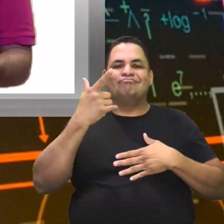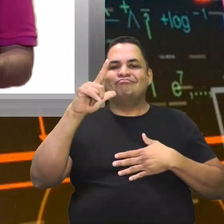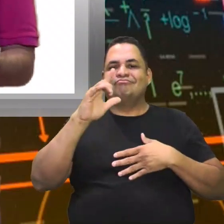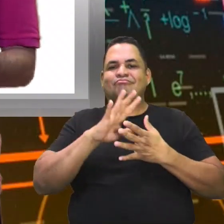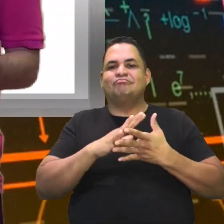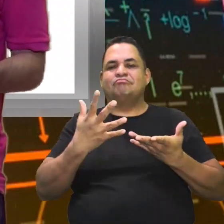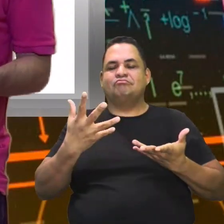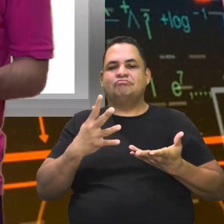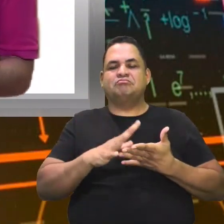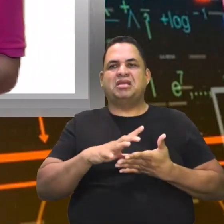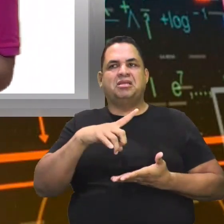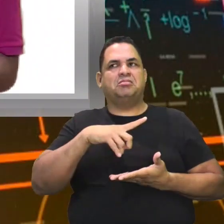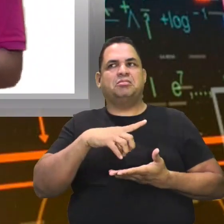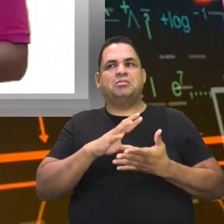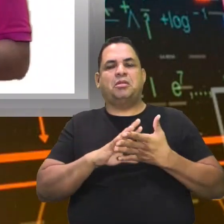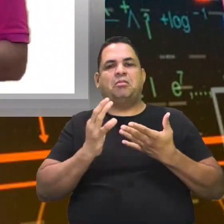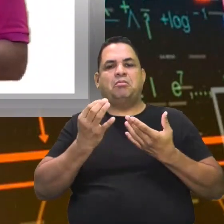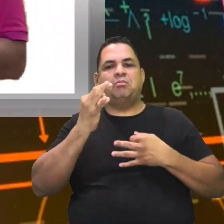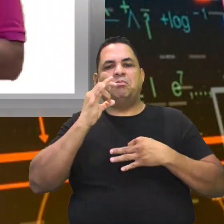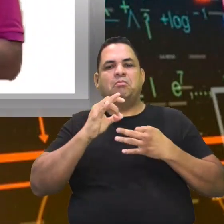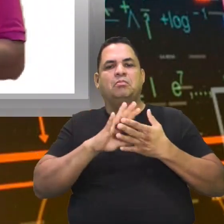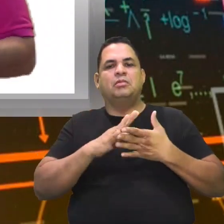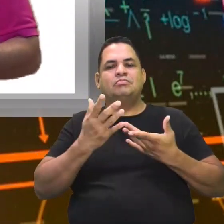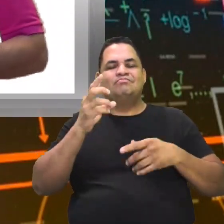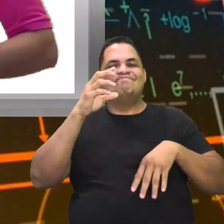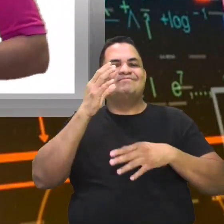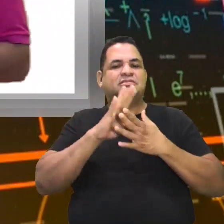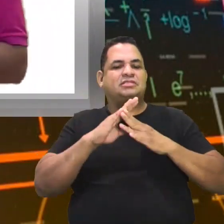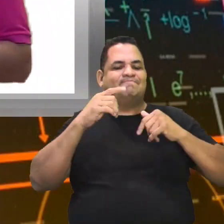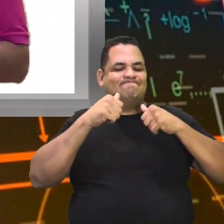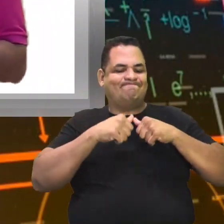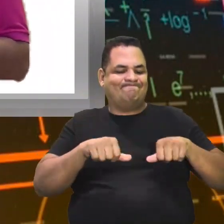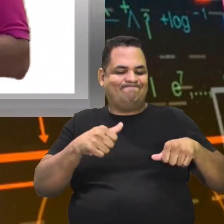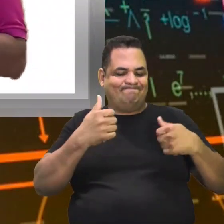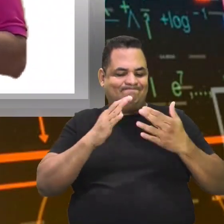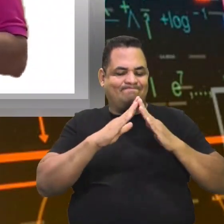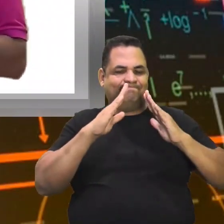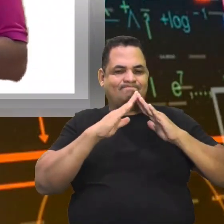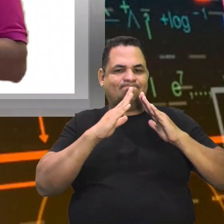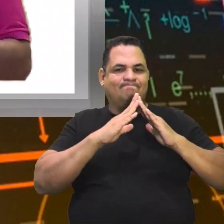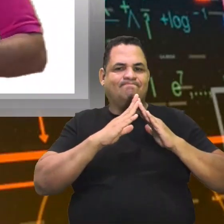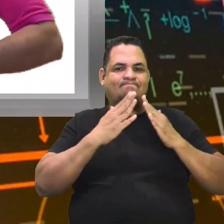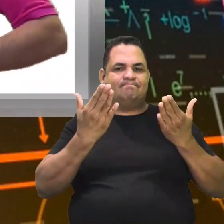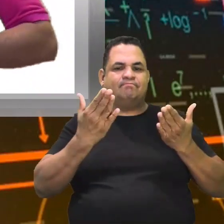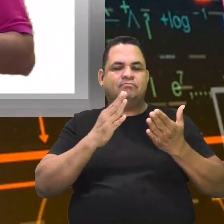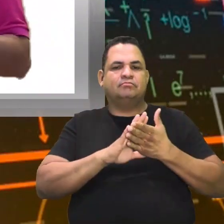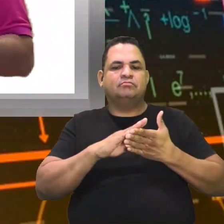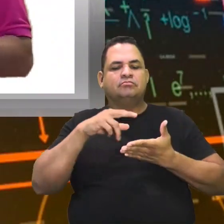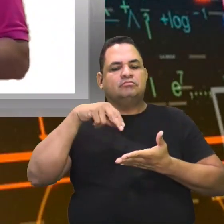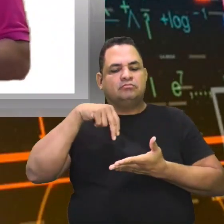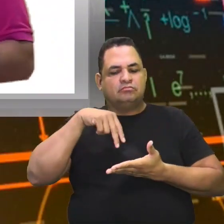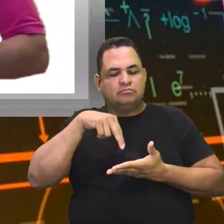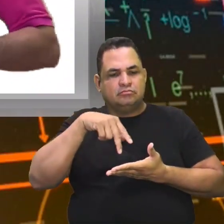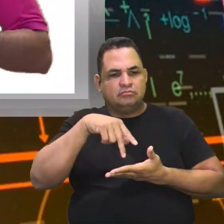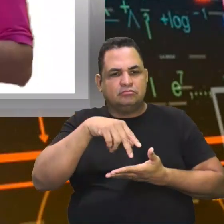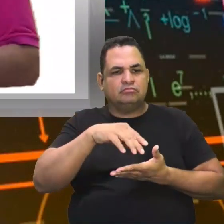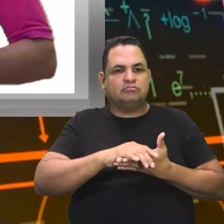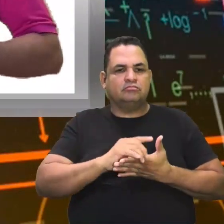mais obedecer a nenhum comando. Aí você fica em casa, porque o corpo está exigindo um descanso. Se eu vou devagarzinho,